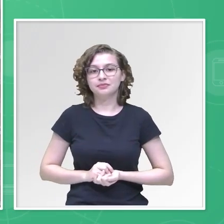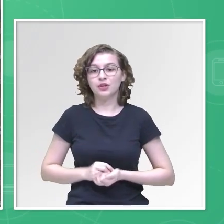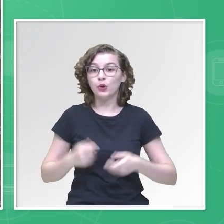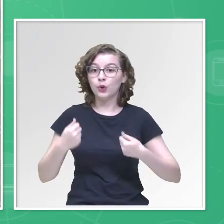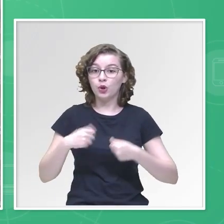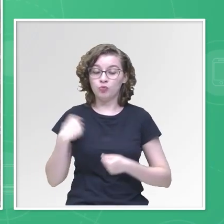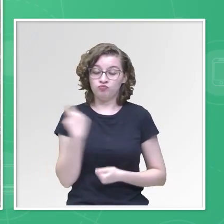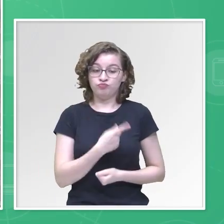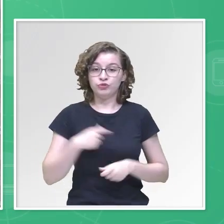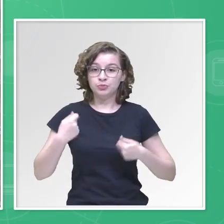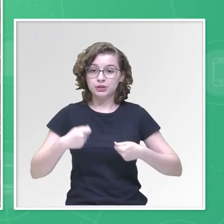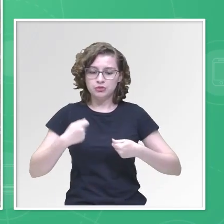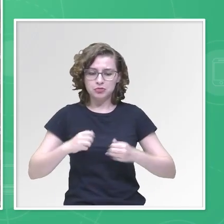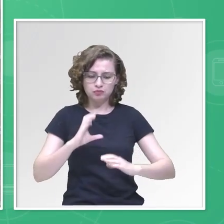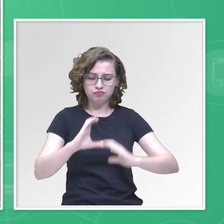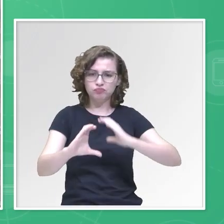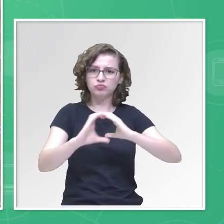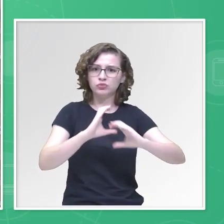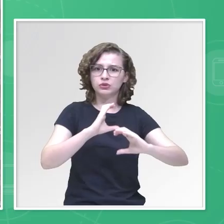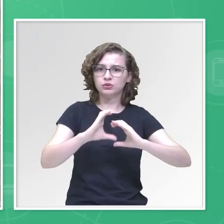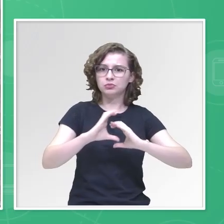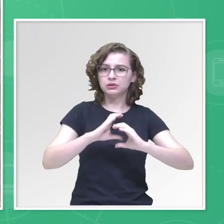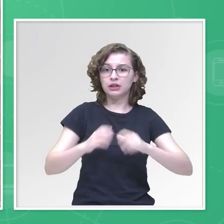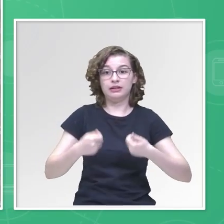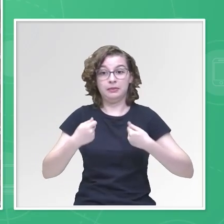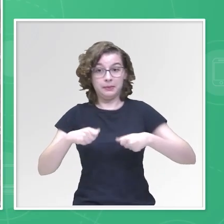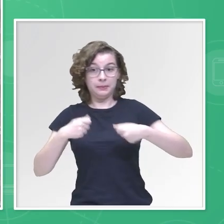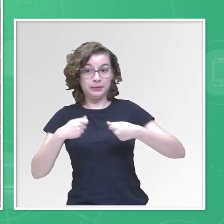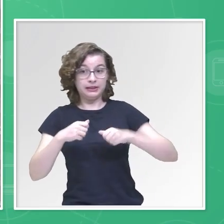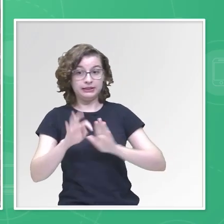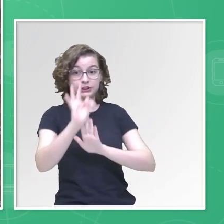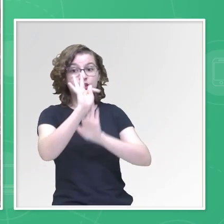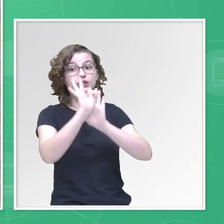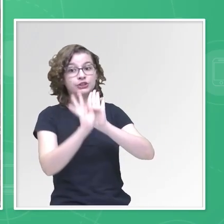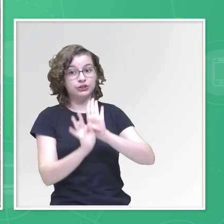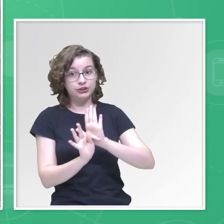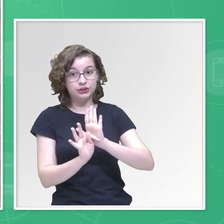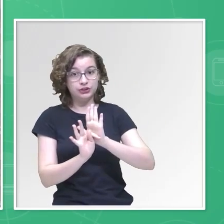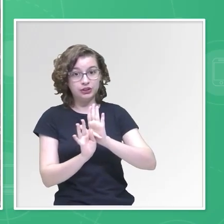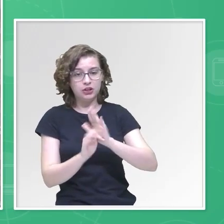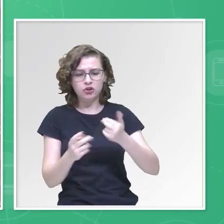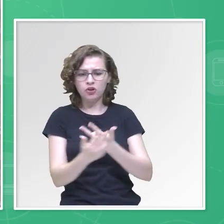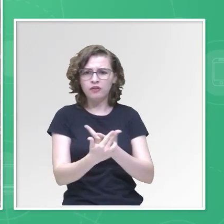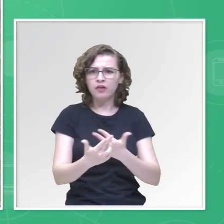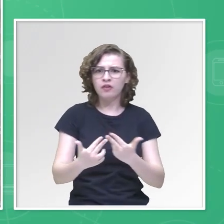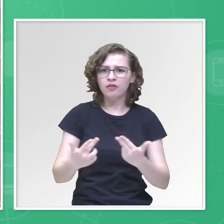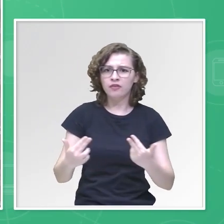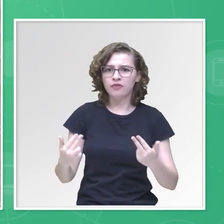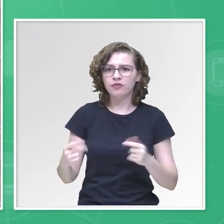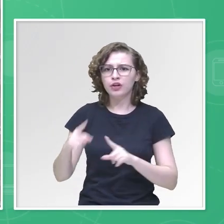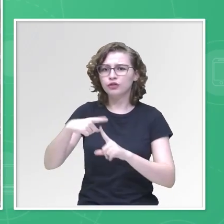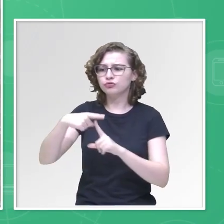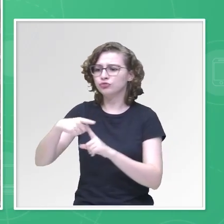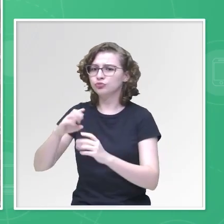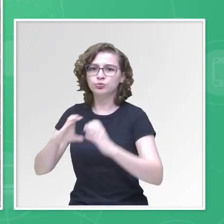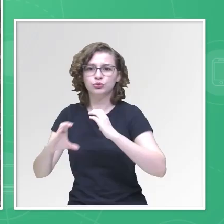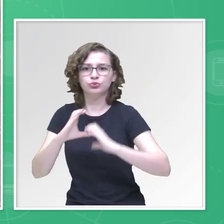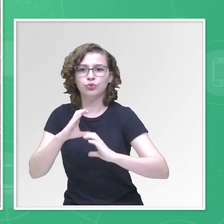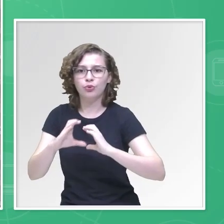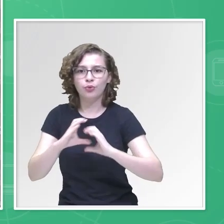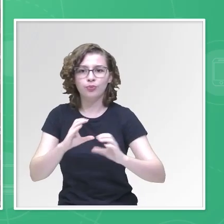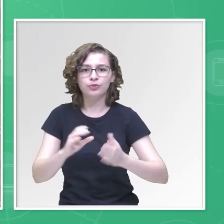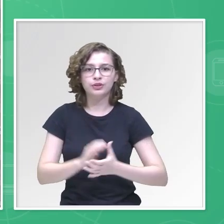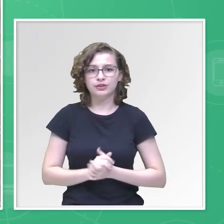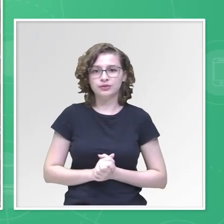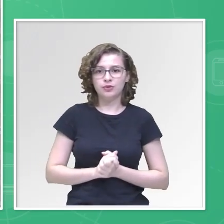necessidades comunicativas elas são múltiplas e os conteúdos desses nossos nossos